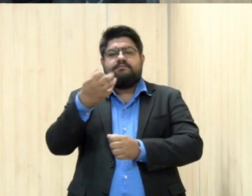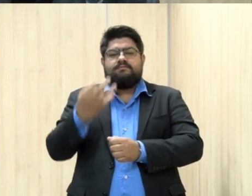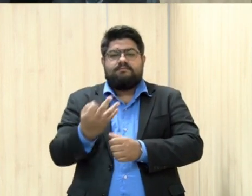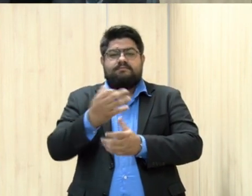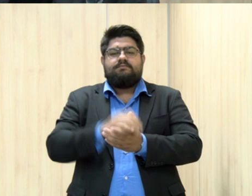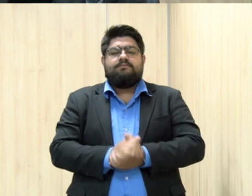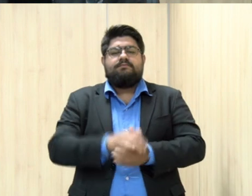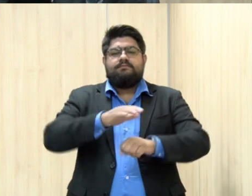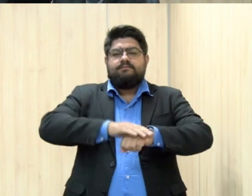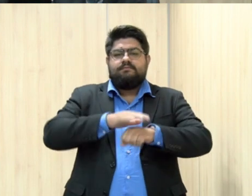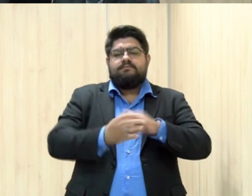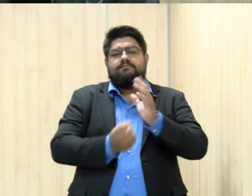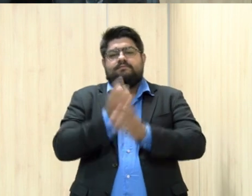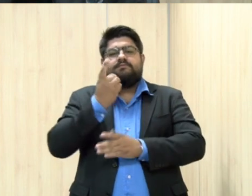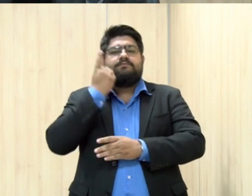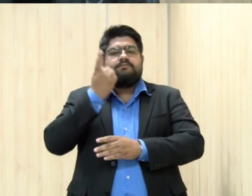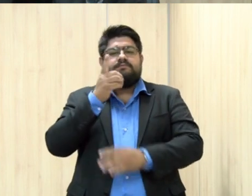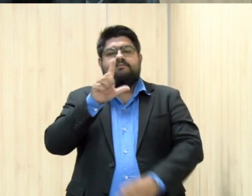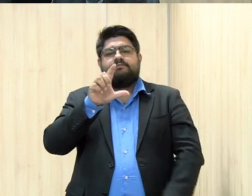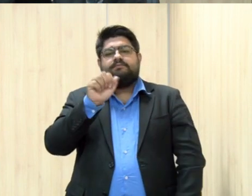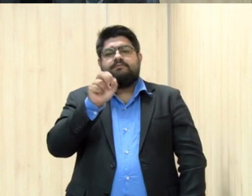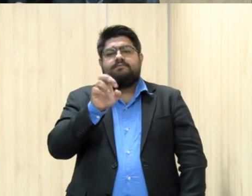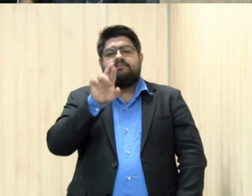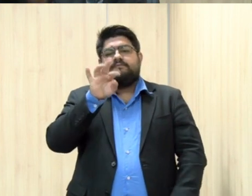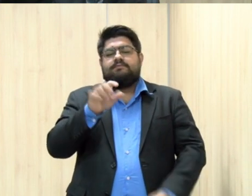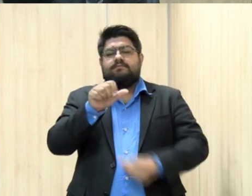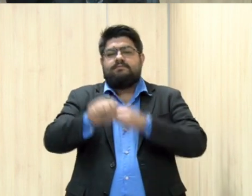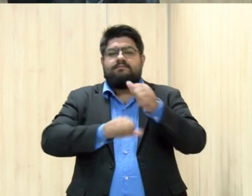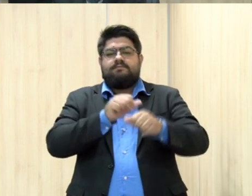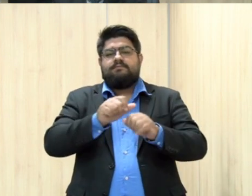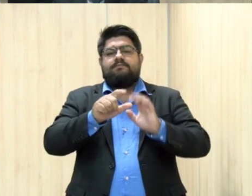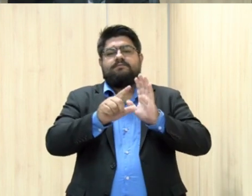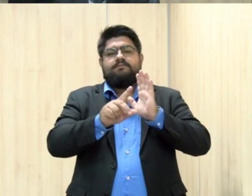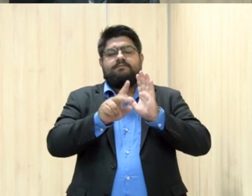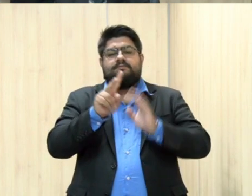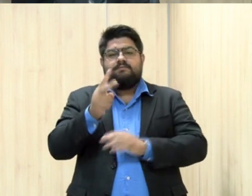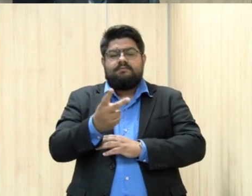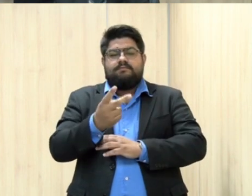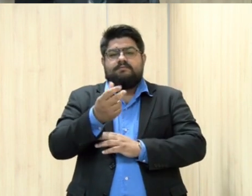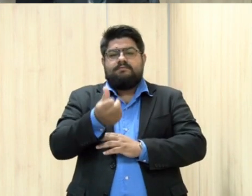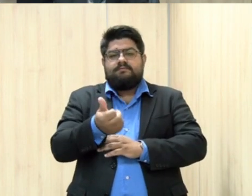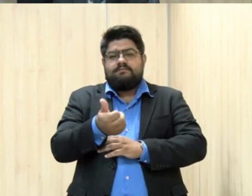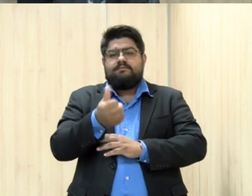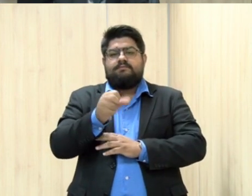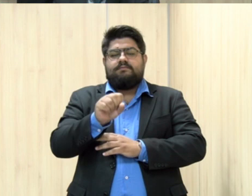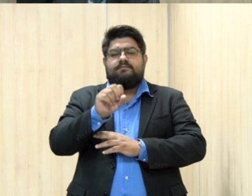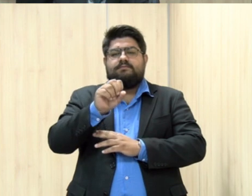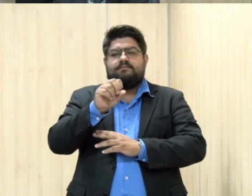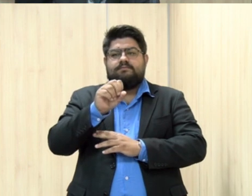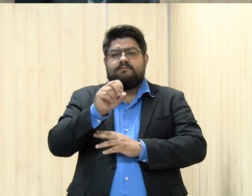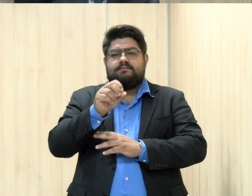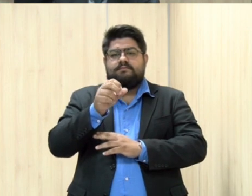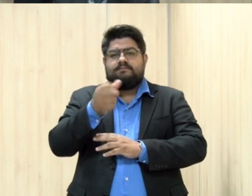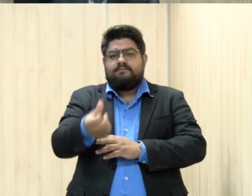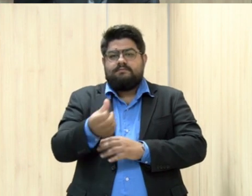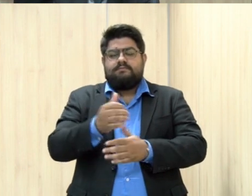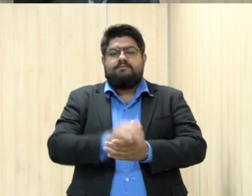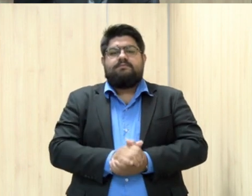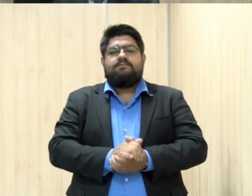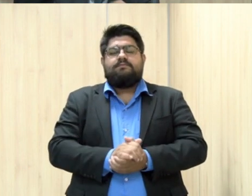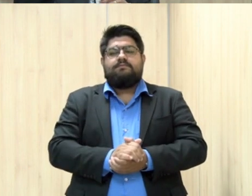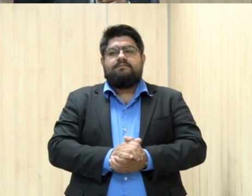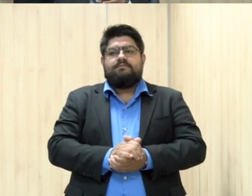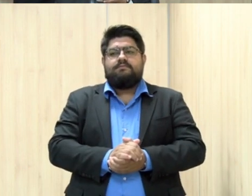autoria Deputado Laerte Gomes Altera a lei 2.096 de 30 de novembro de 2009 que institui